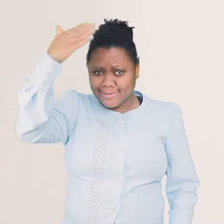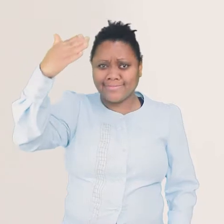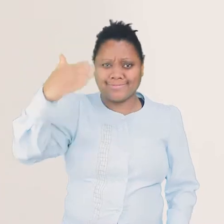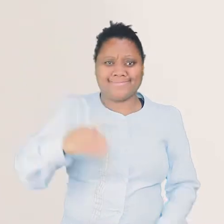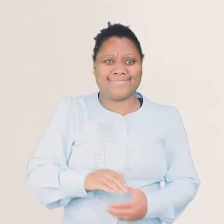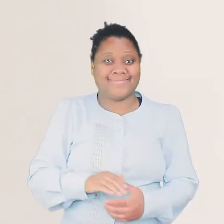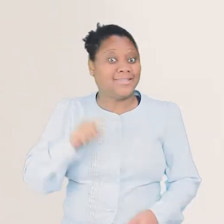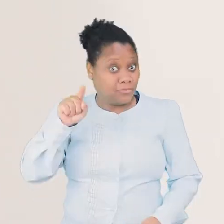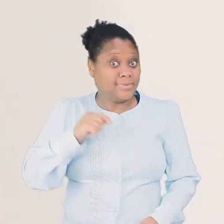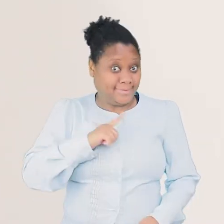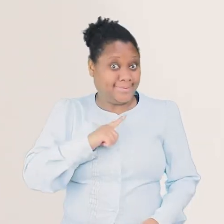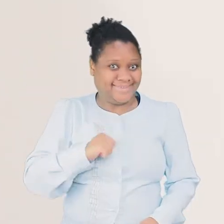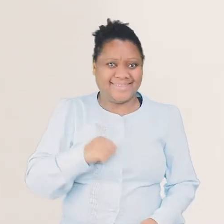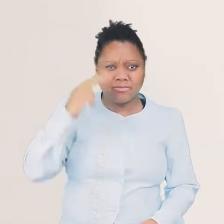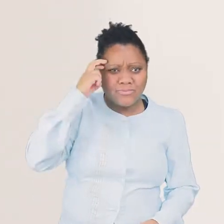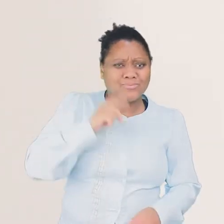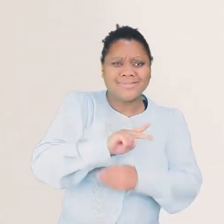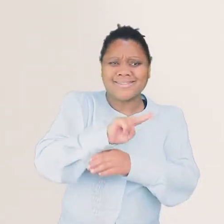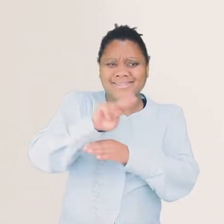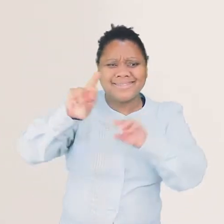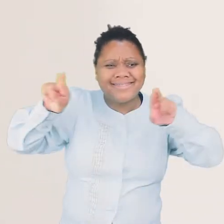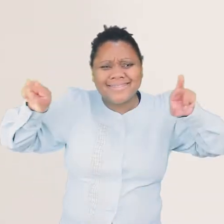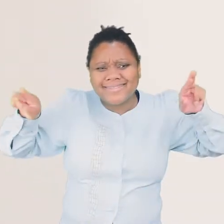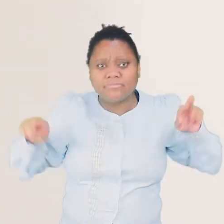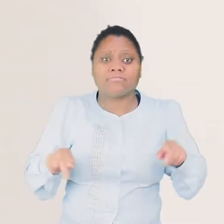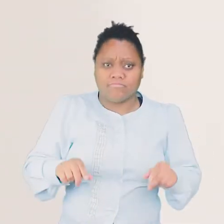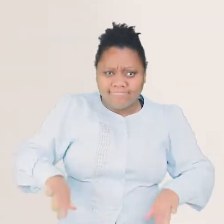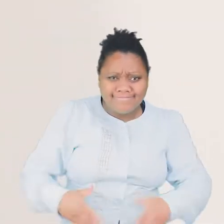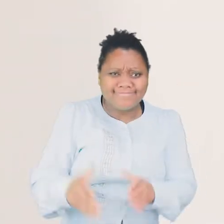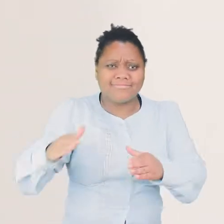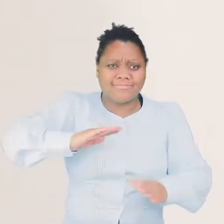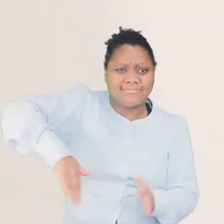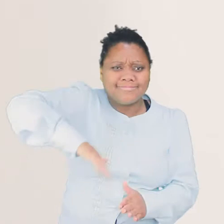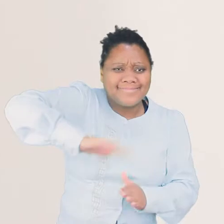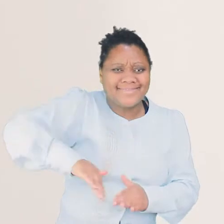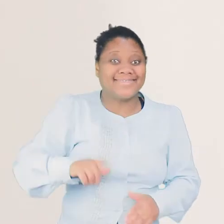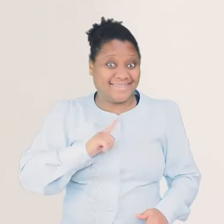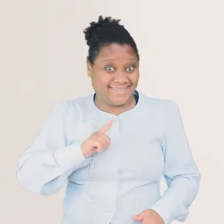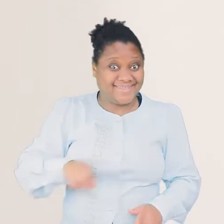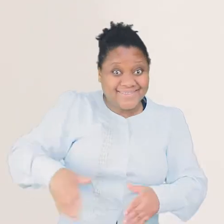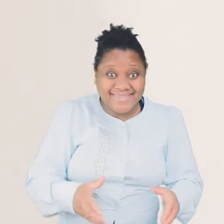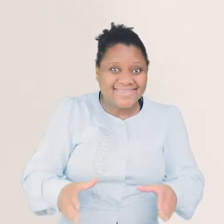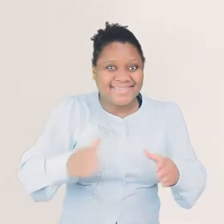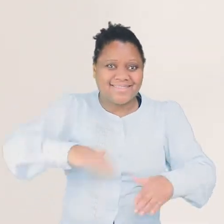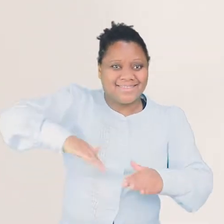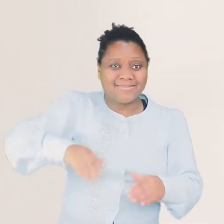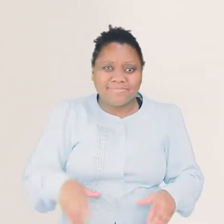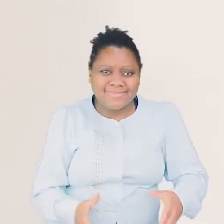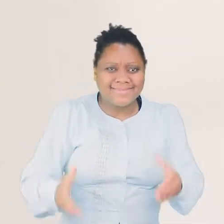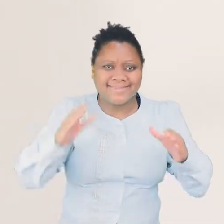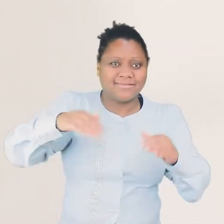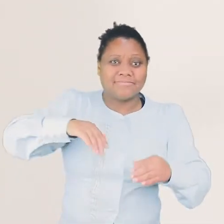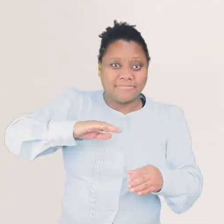árabes. Presente em muitas culturas, este instrumento pode ser chamado de derbak,